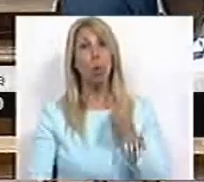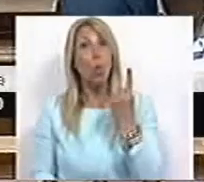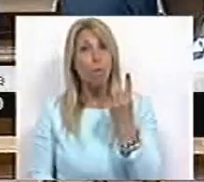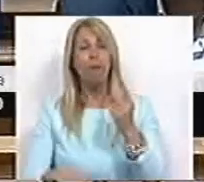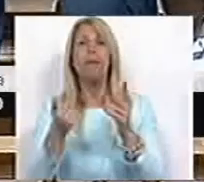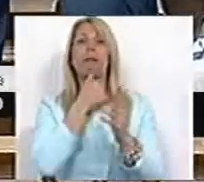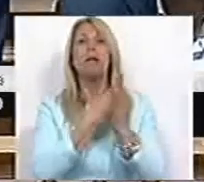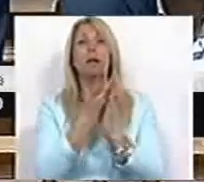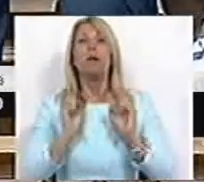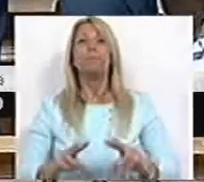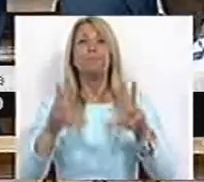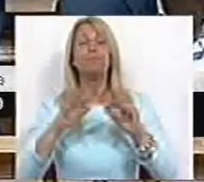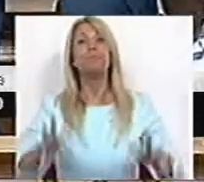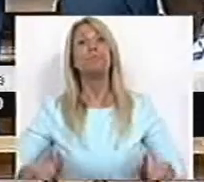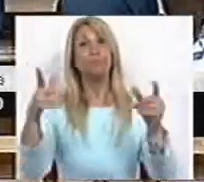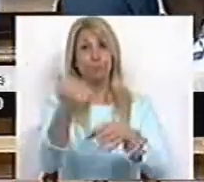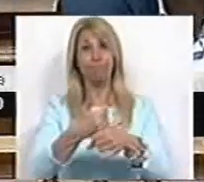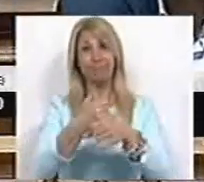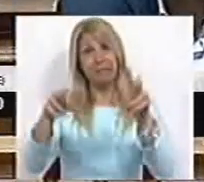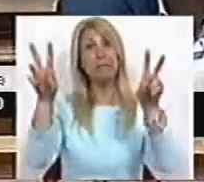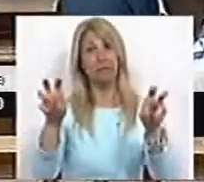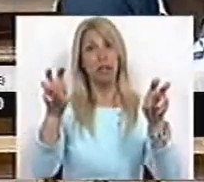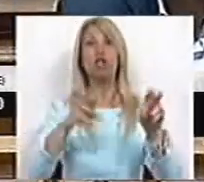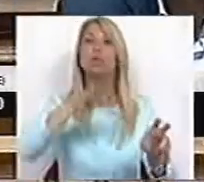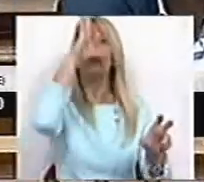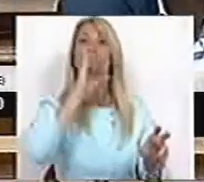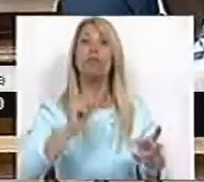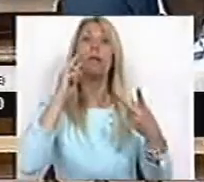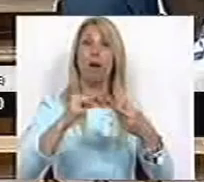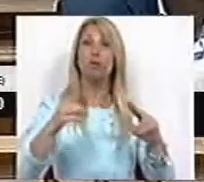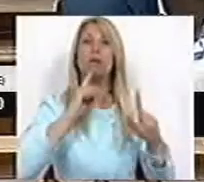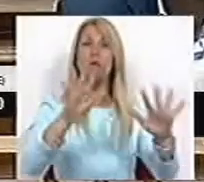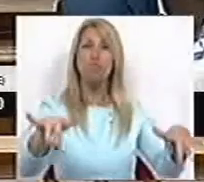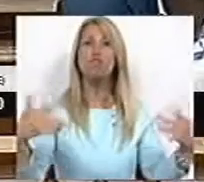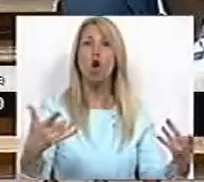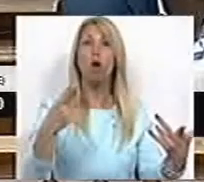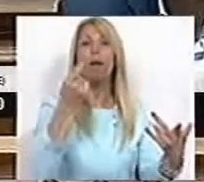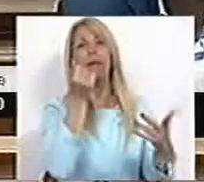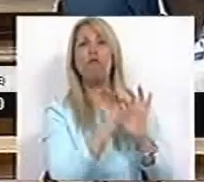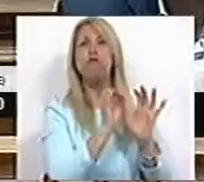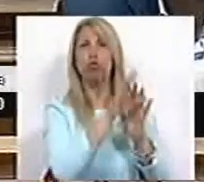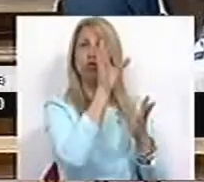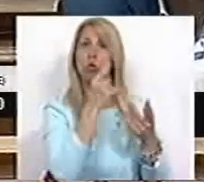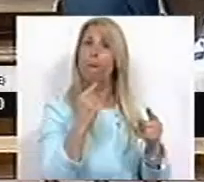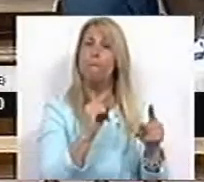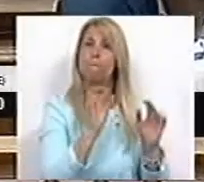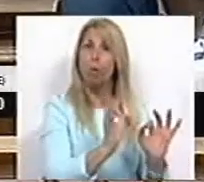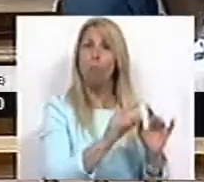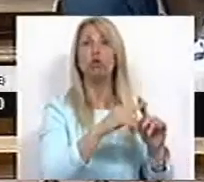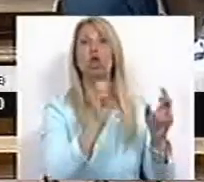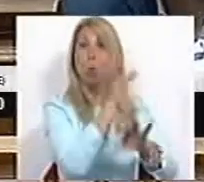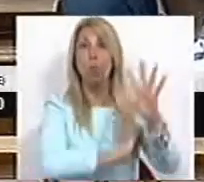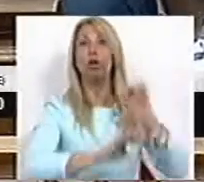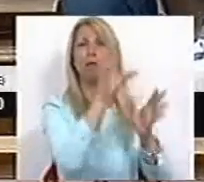medida de reabilitação das ilhas, em que o Governo e a autarquia possam canalizar fundos próprios e fundos